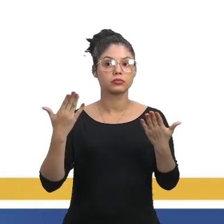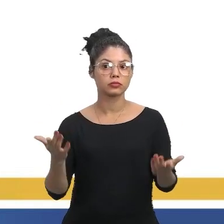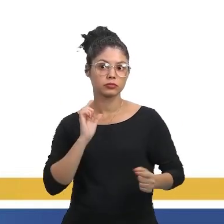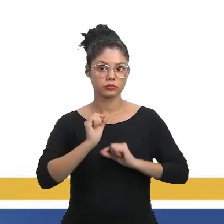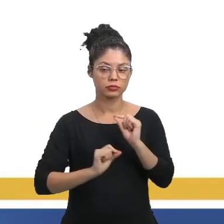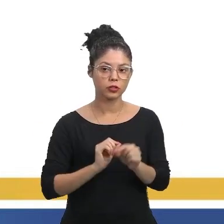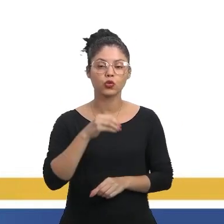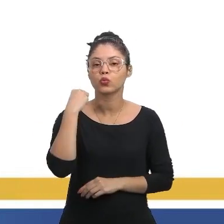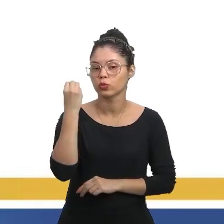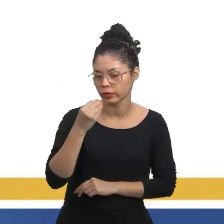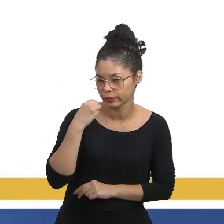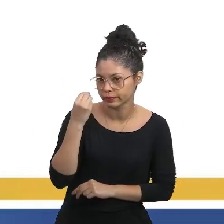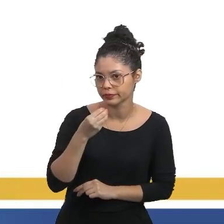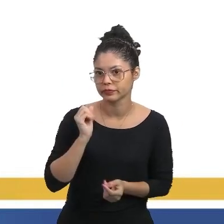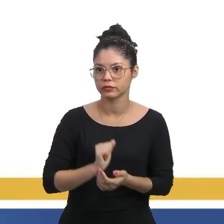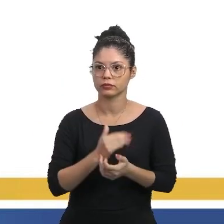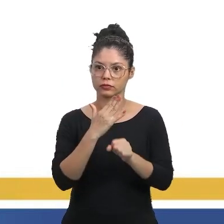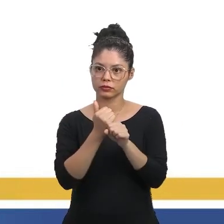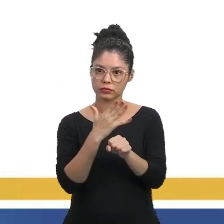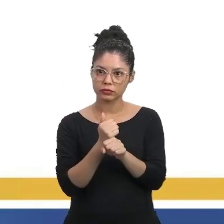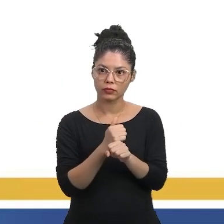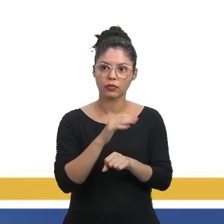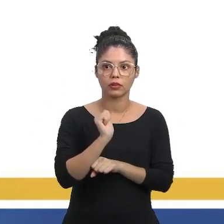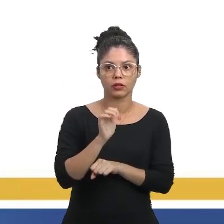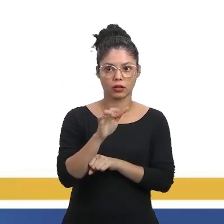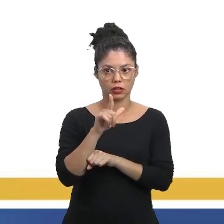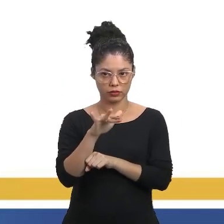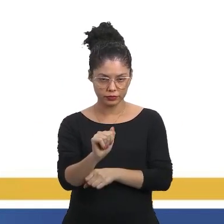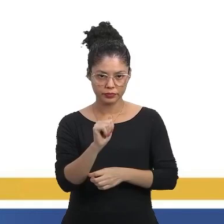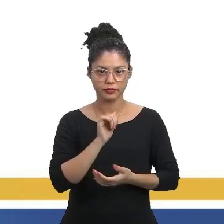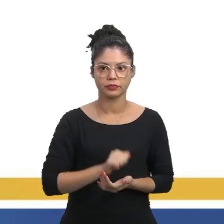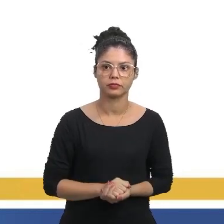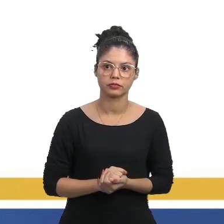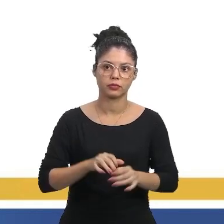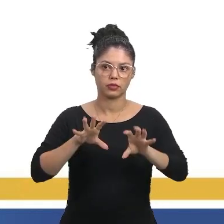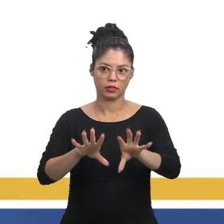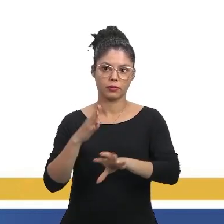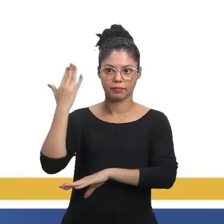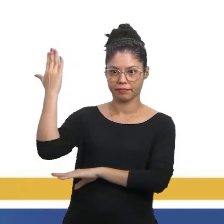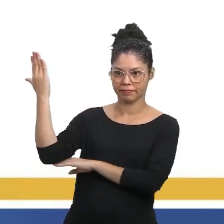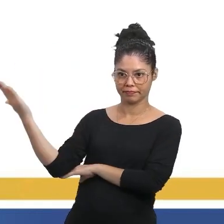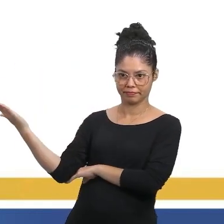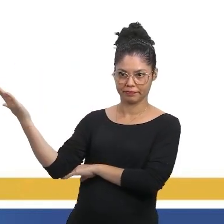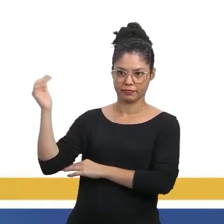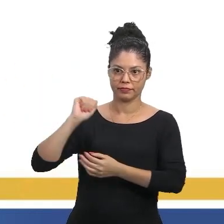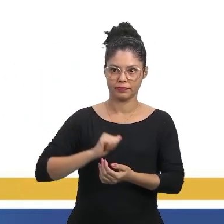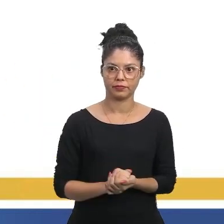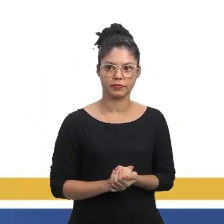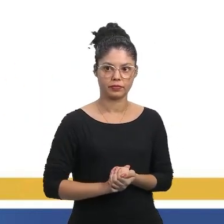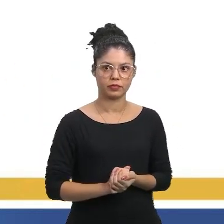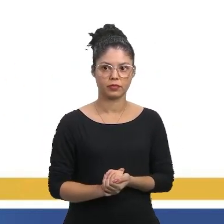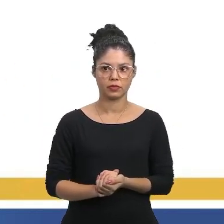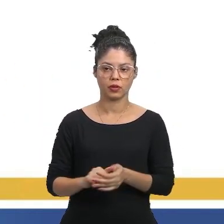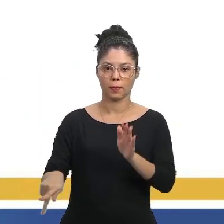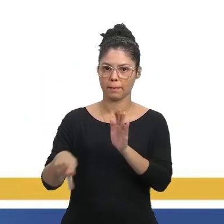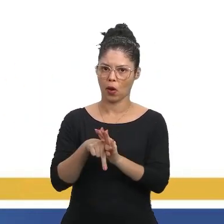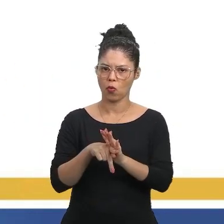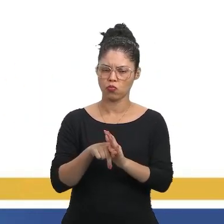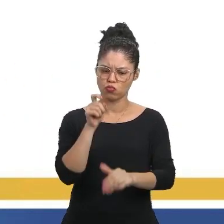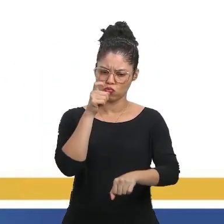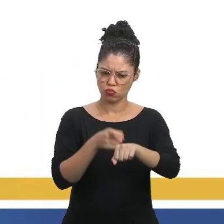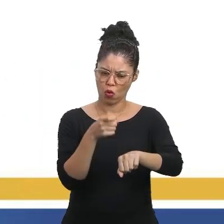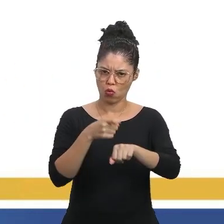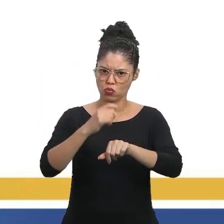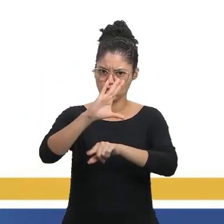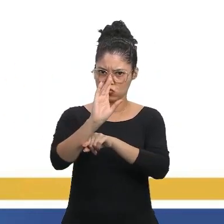Rutherford fez experimentos das partículas alfa. Dessa forma aqui, tinha um cubo de chumbo e dentro